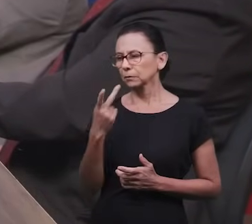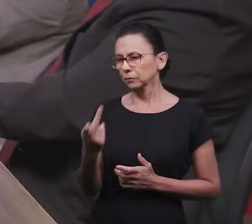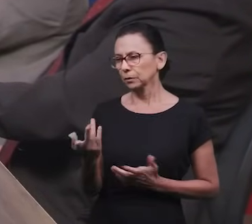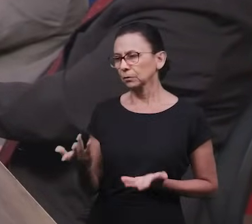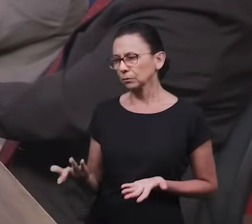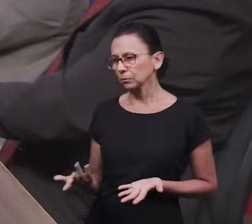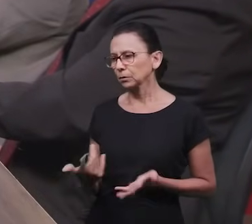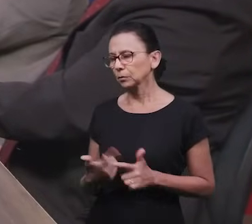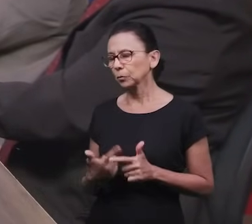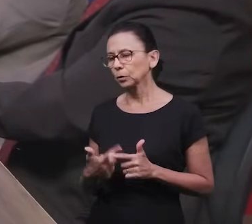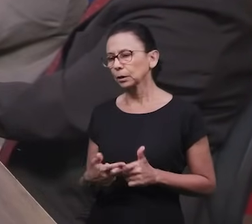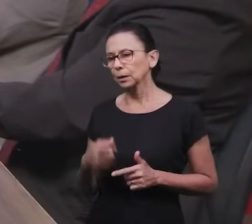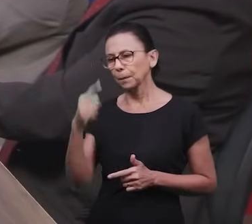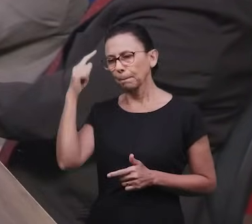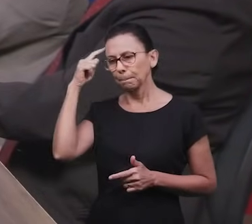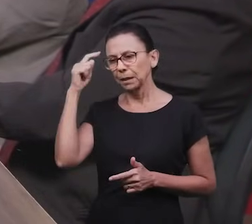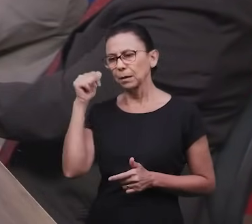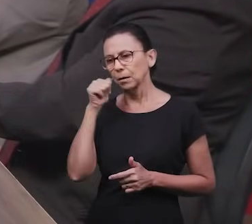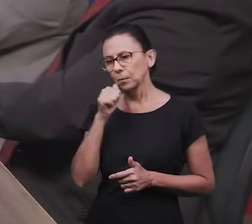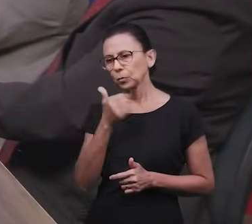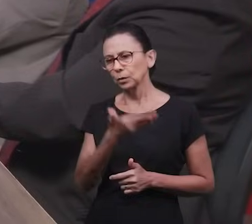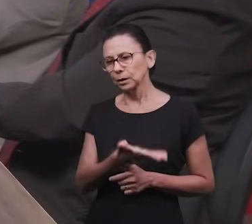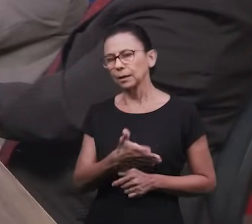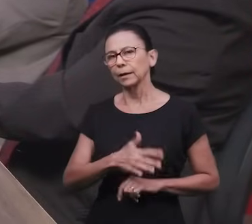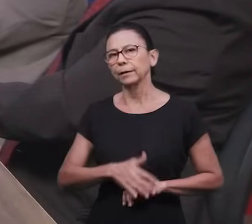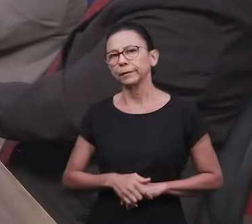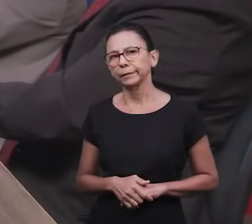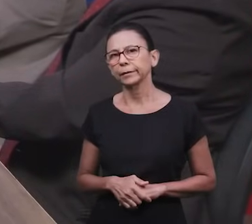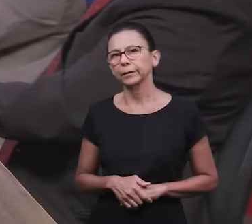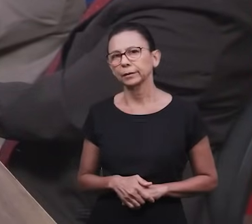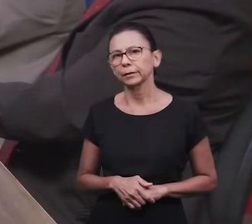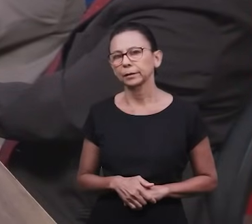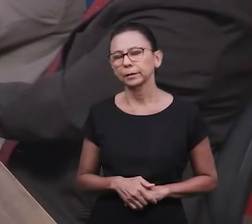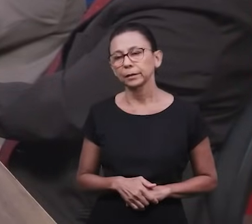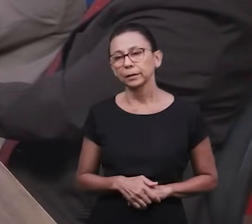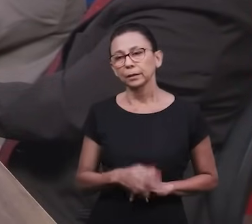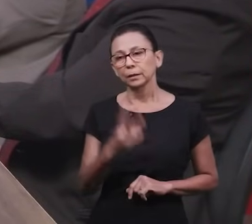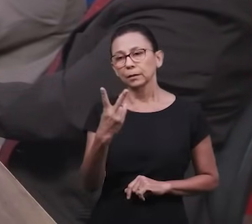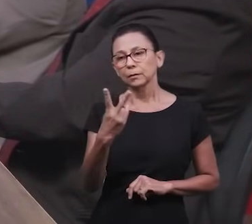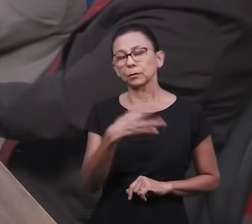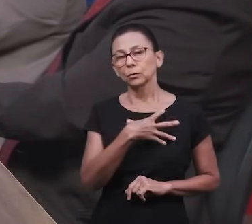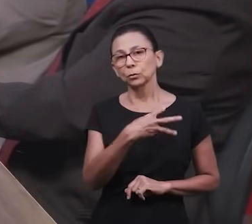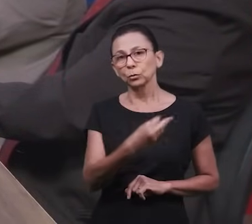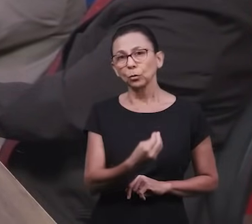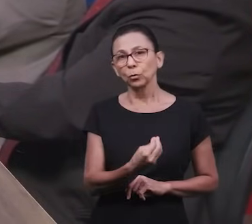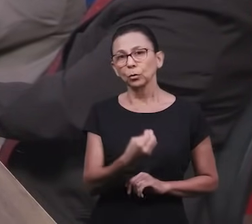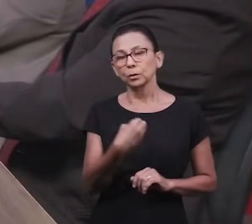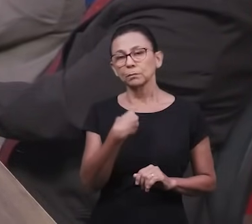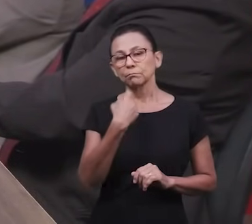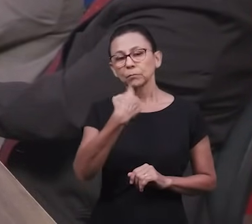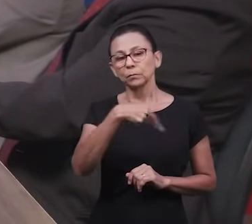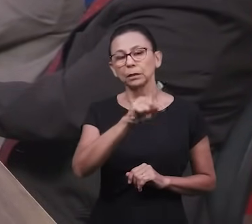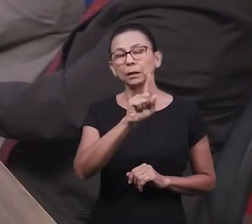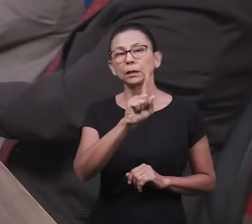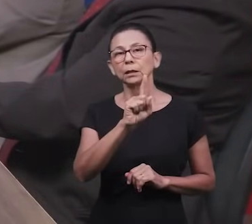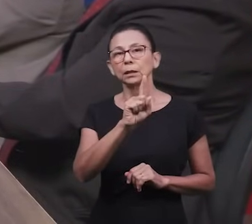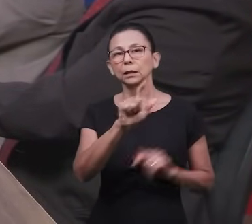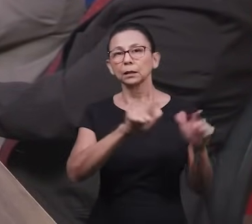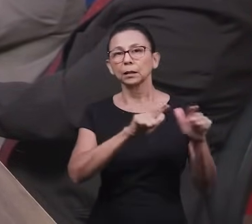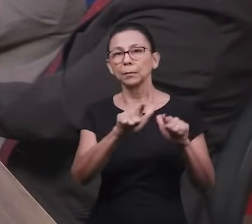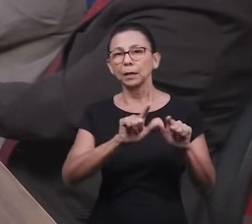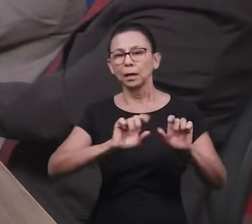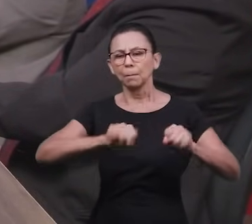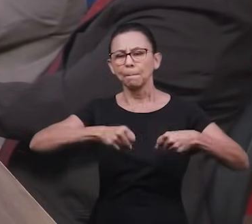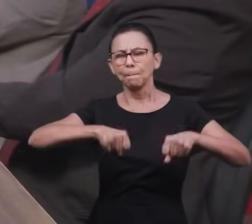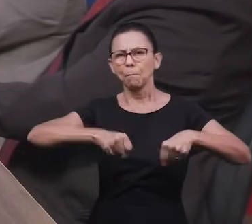sua colocação, porque imagina essa senhora, um lugar de violência, né? 2 filhos saindo